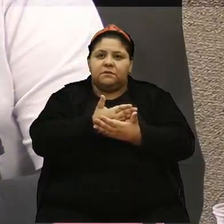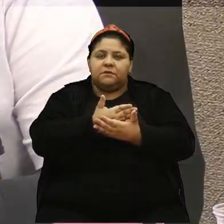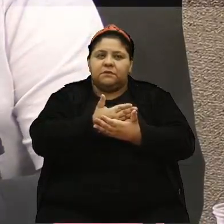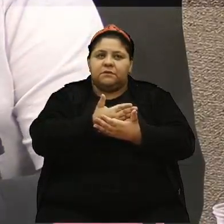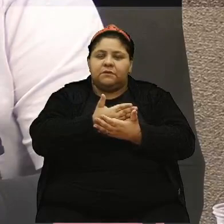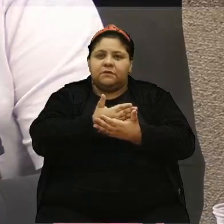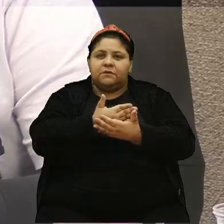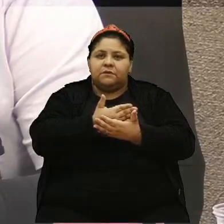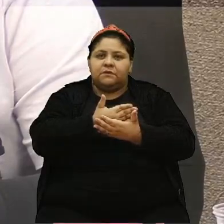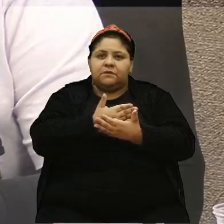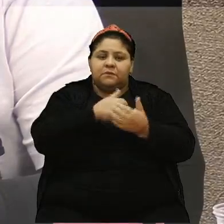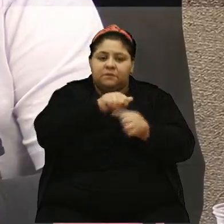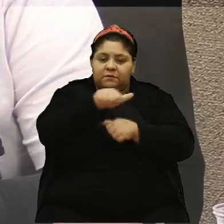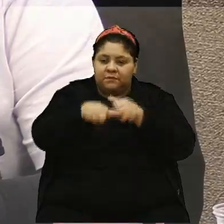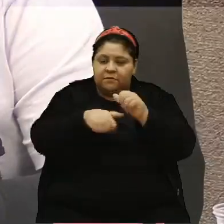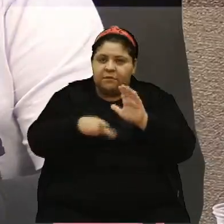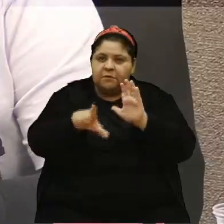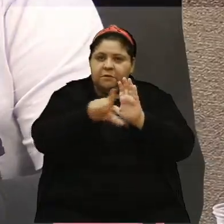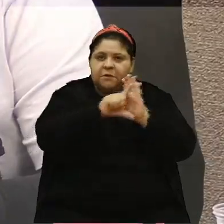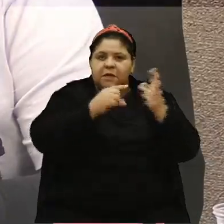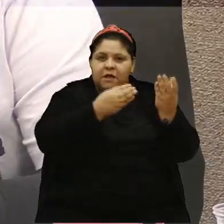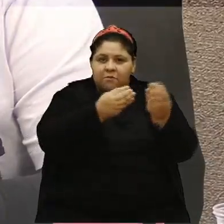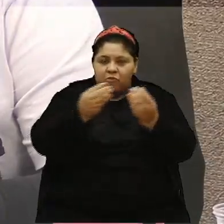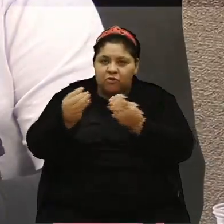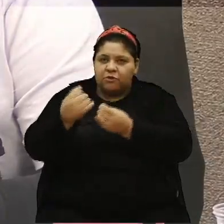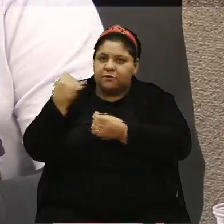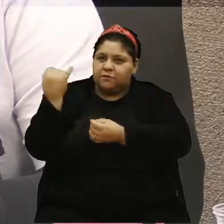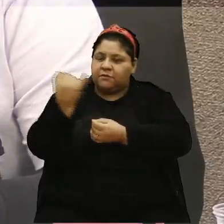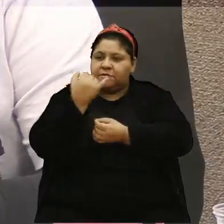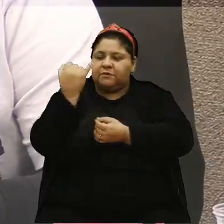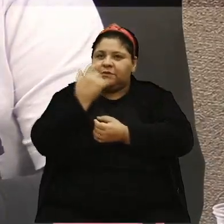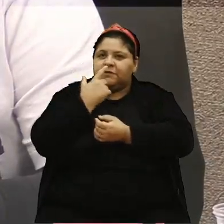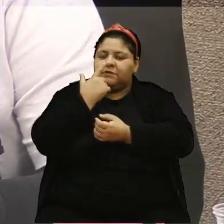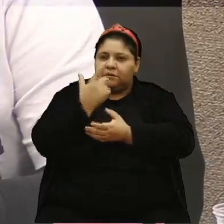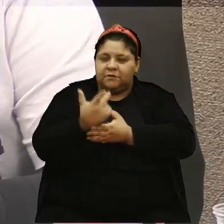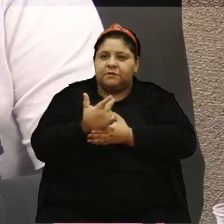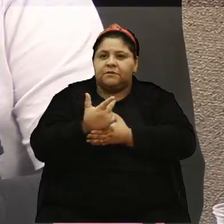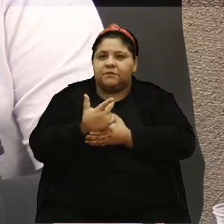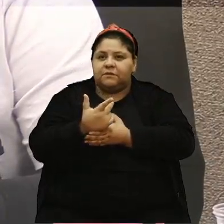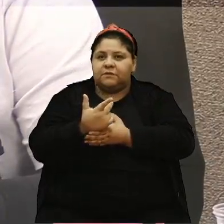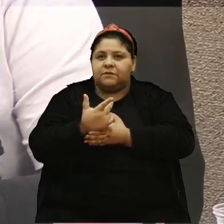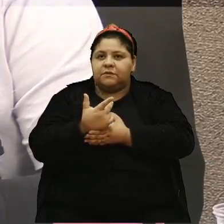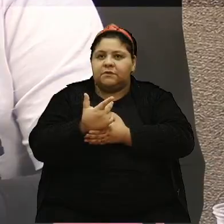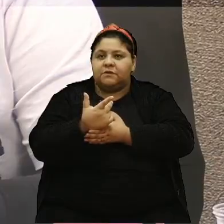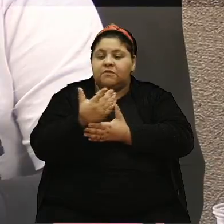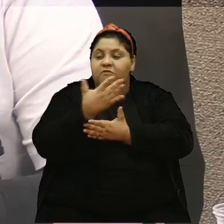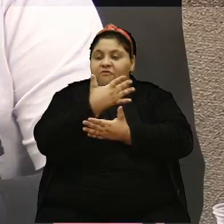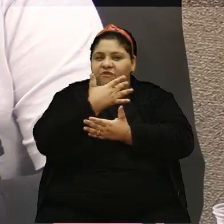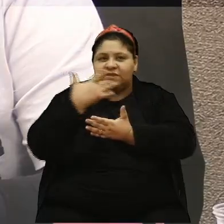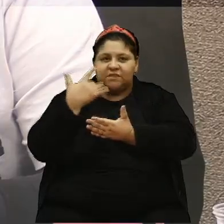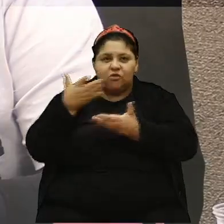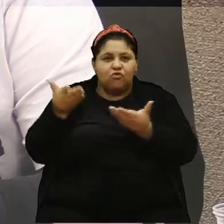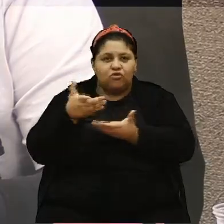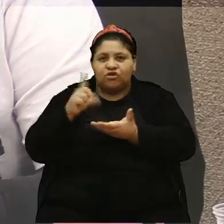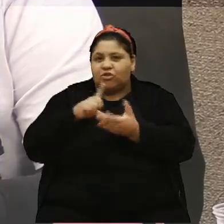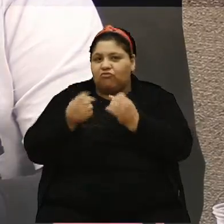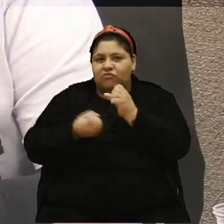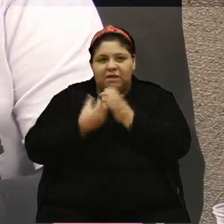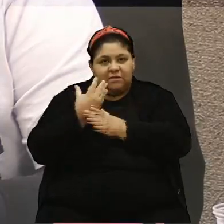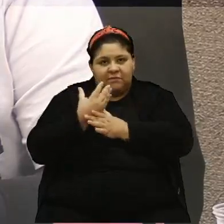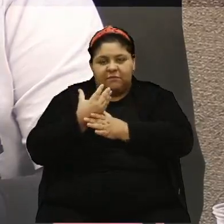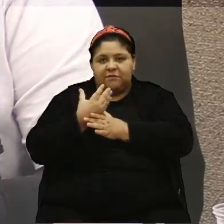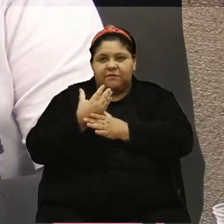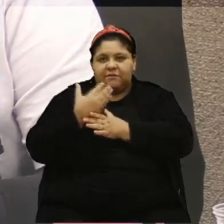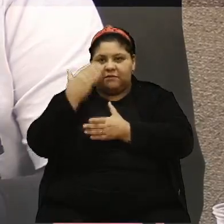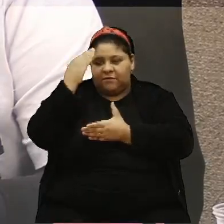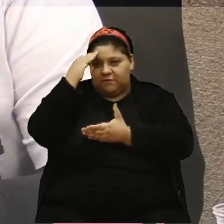que a mudança da lei ela é muito importante. Ela trará, sim, grandes facilidades onde hoje não existe.